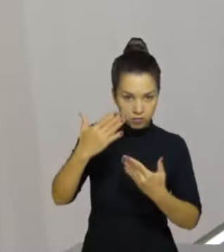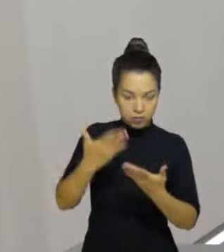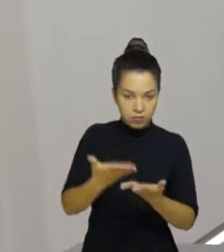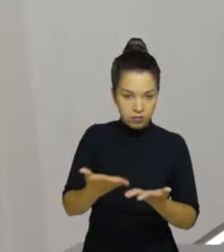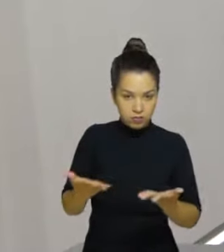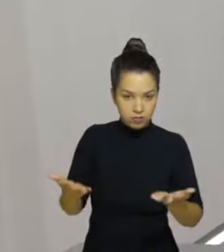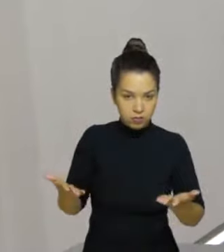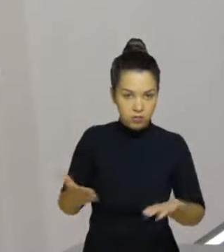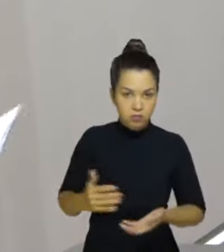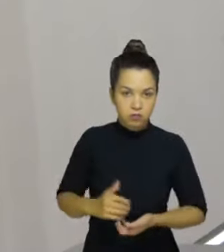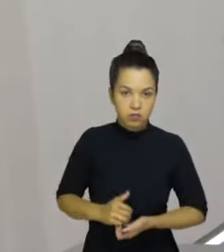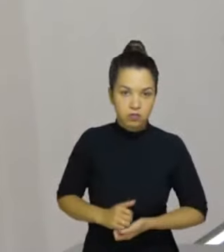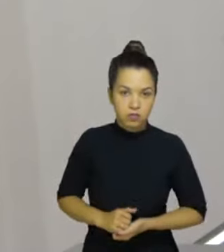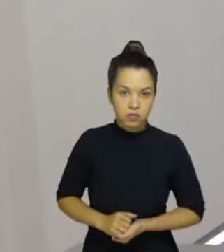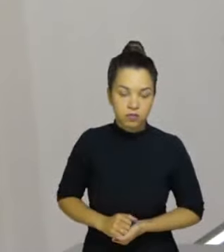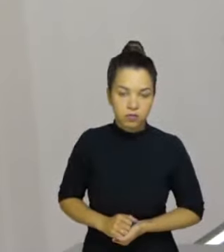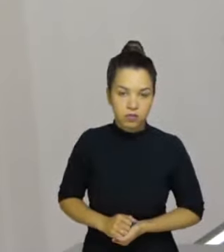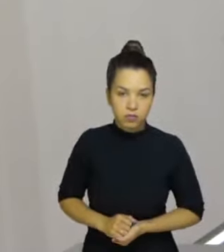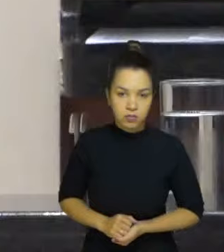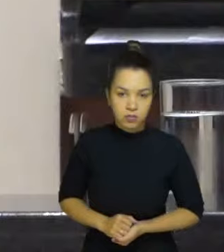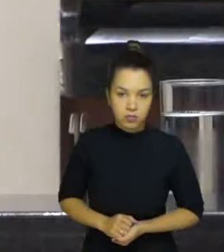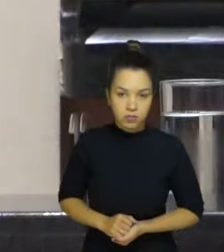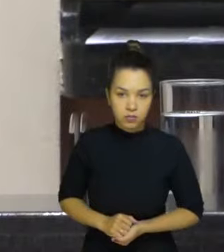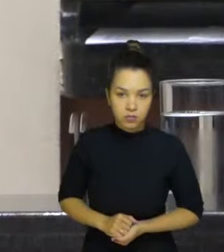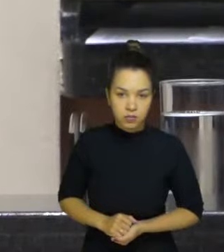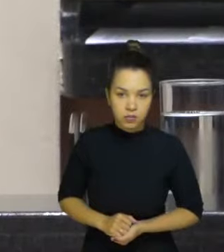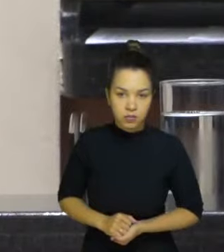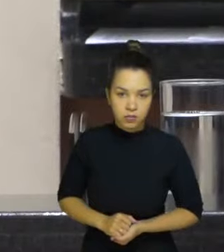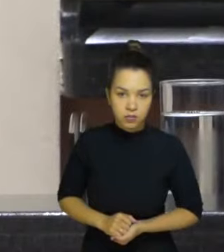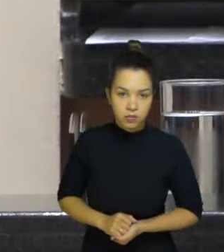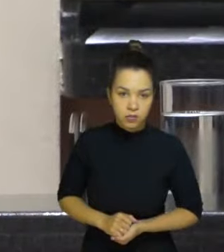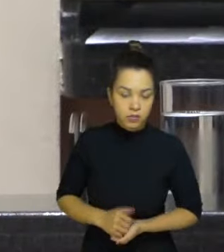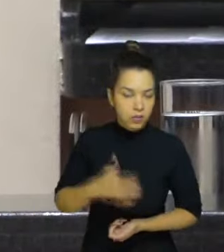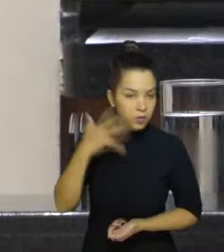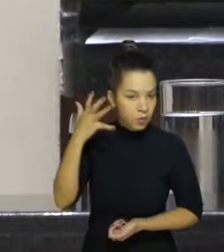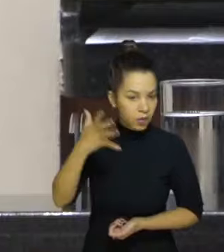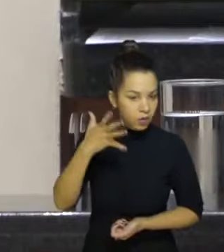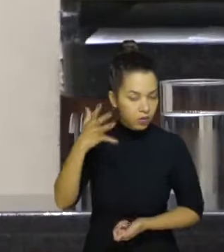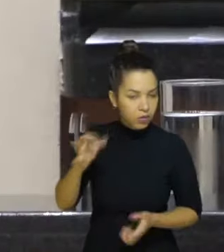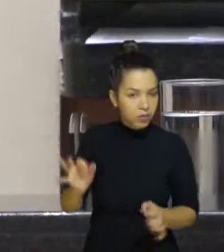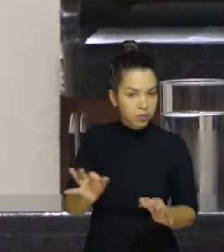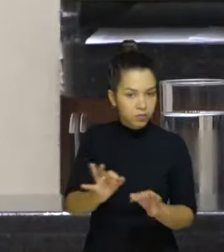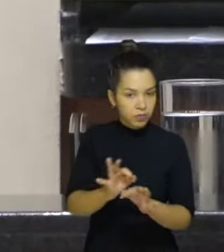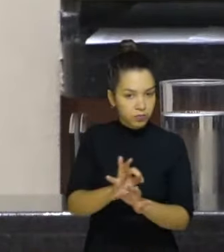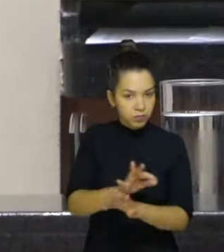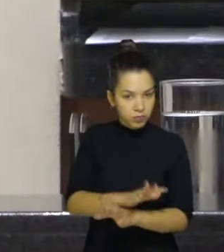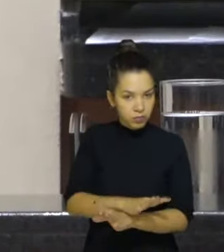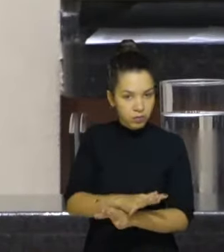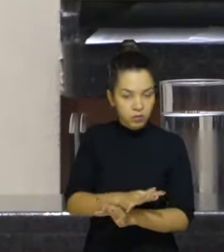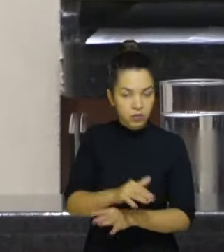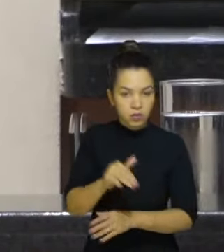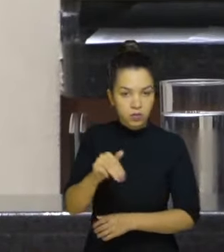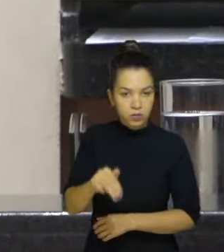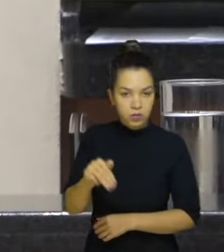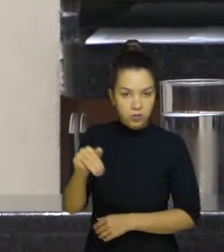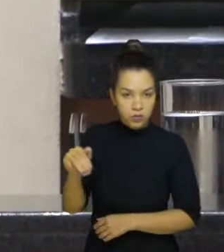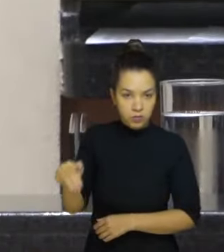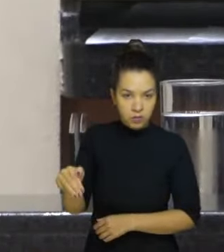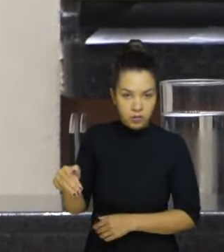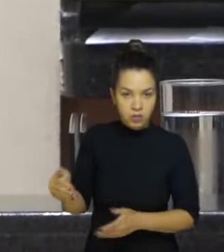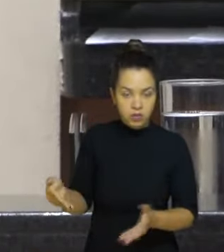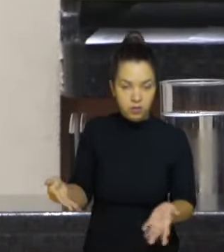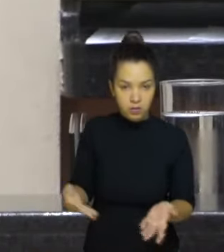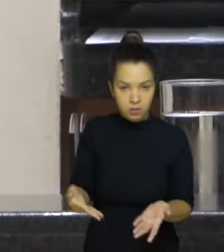colegas. É isso. Feita a manifestação, deputado Mário Bota, Assim